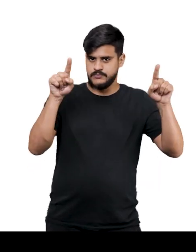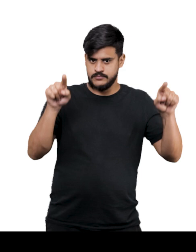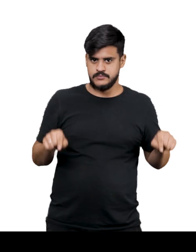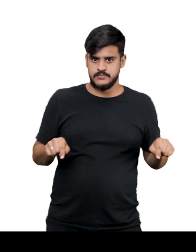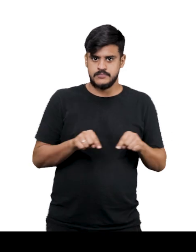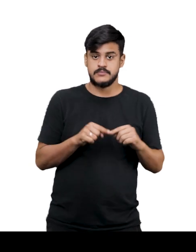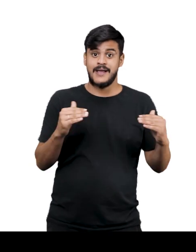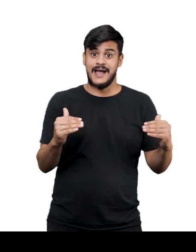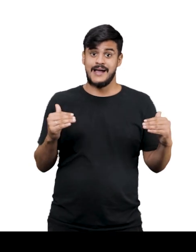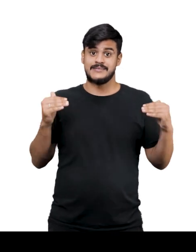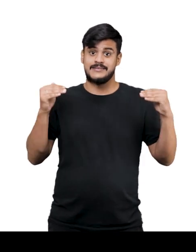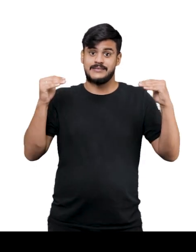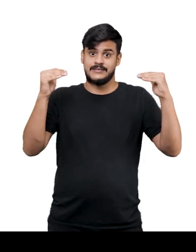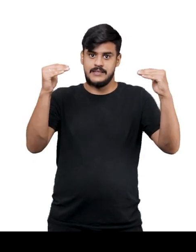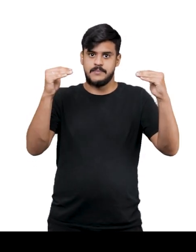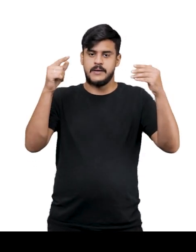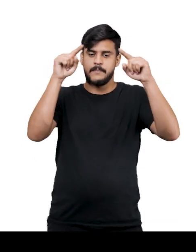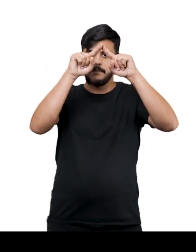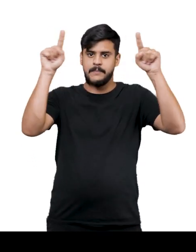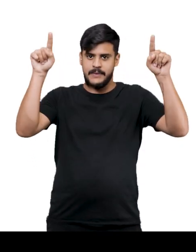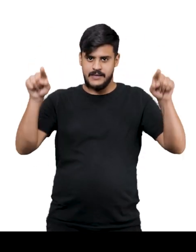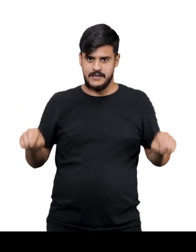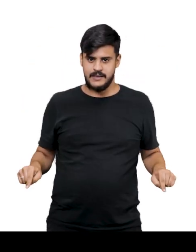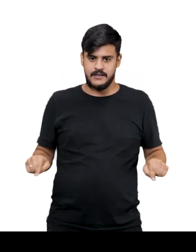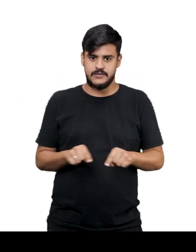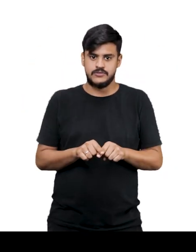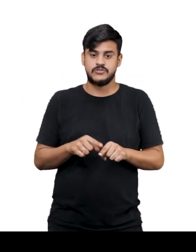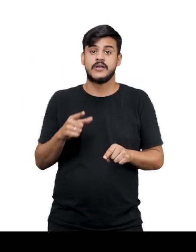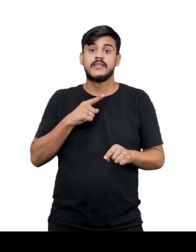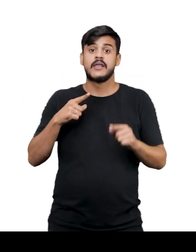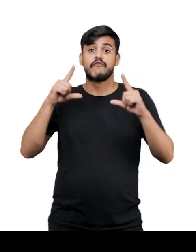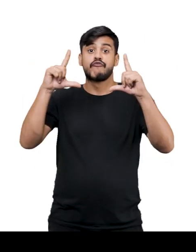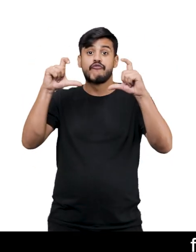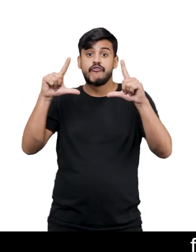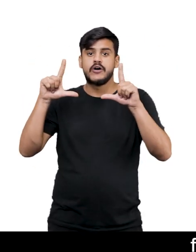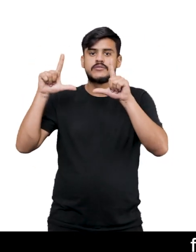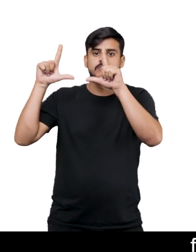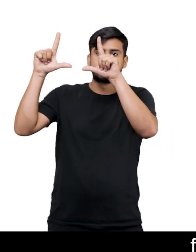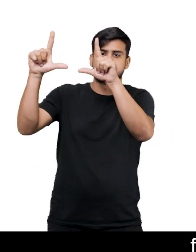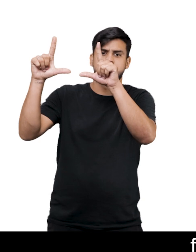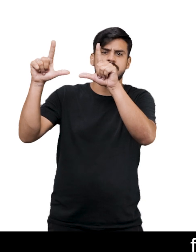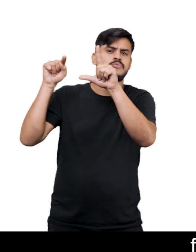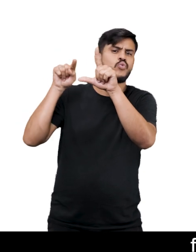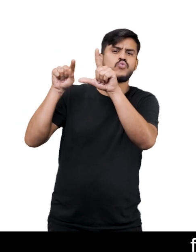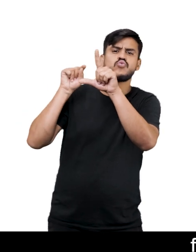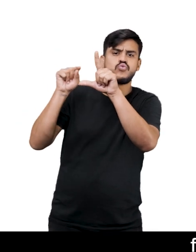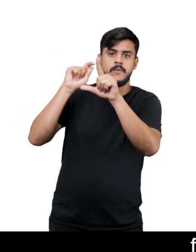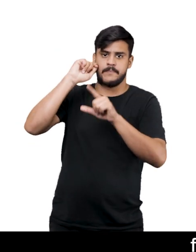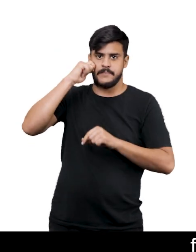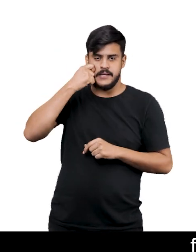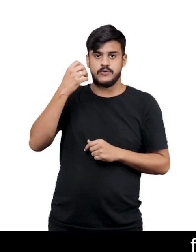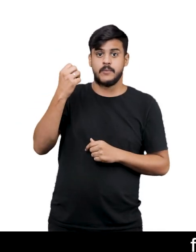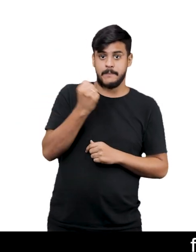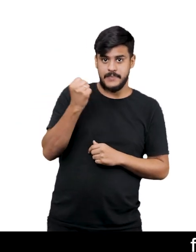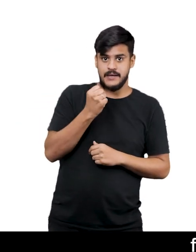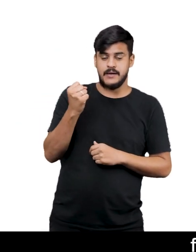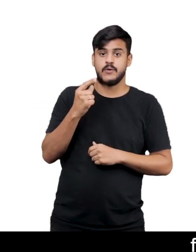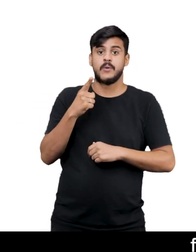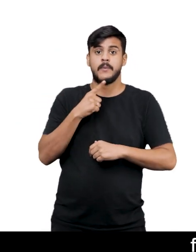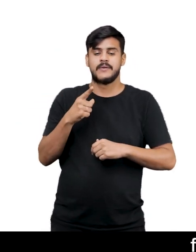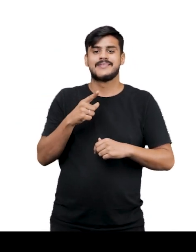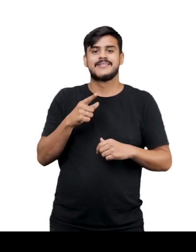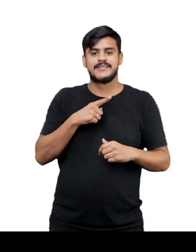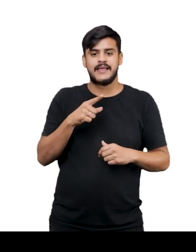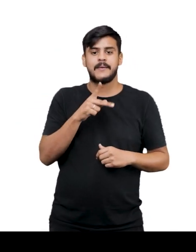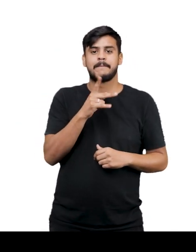Acima deste estudo preliminar, numa posição mais elevada na parede, foi instalada uma fotografia histórica em